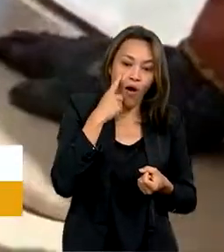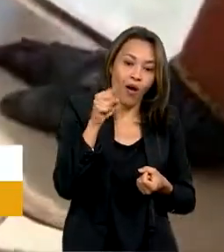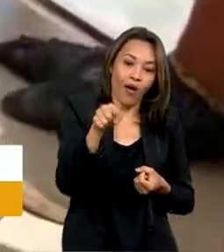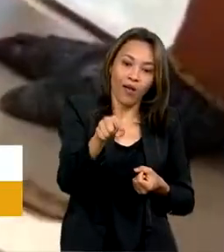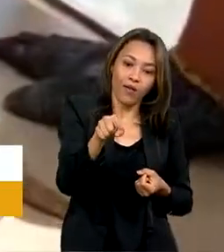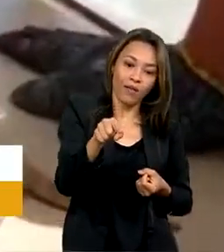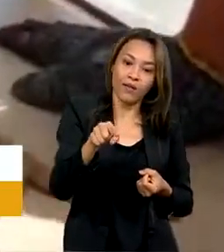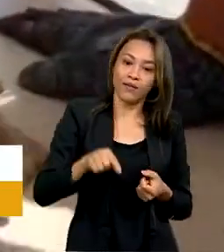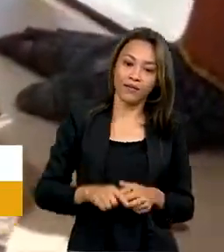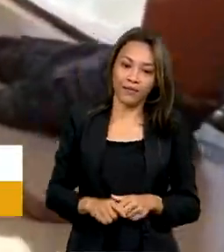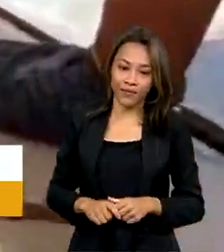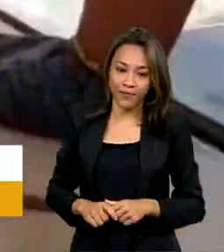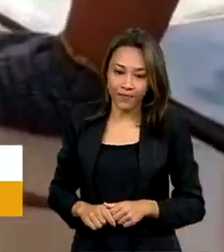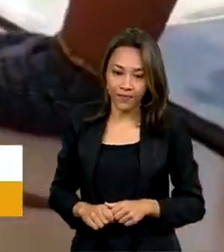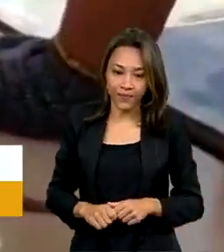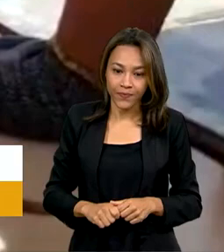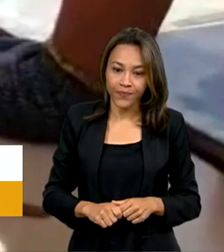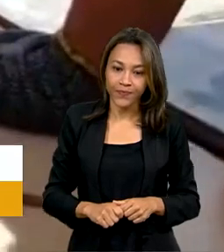Voltou.